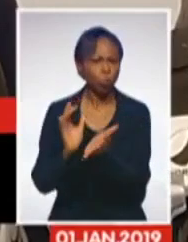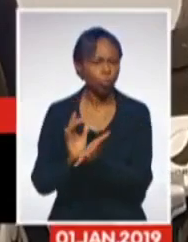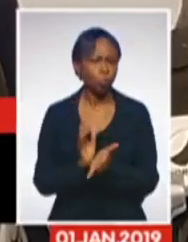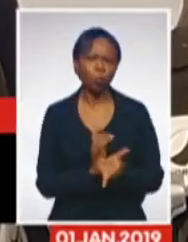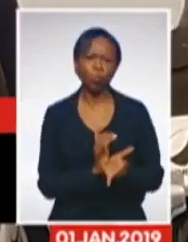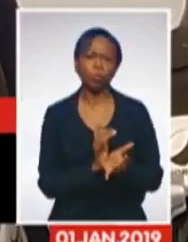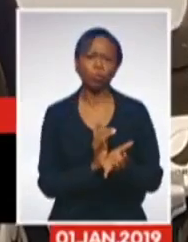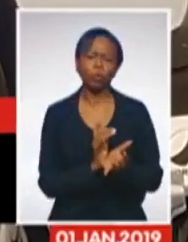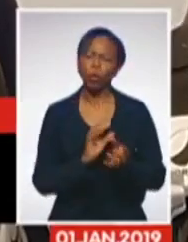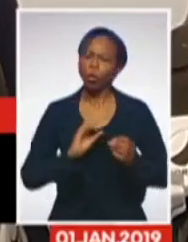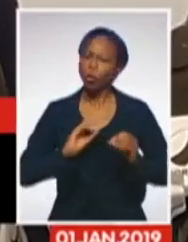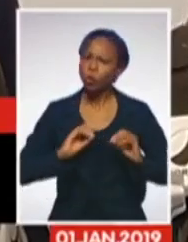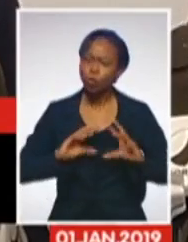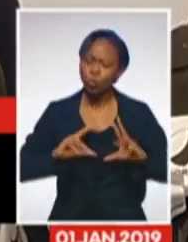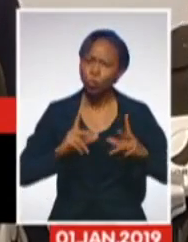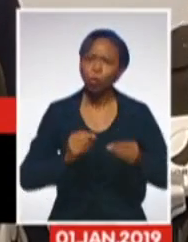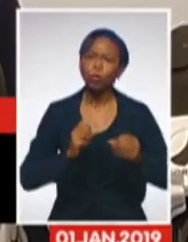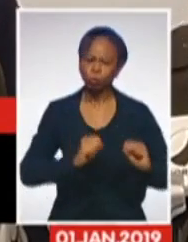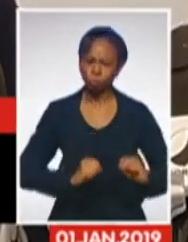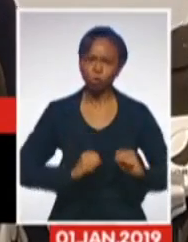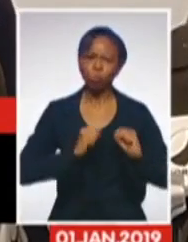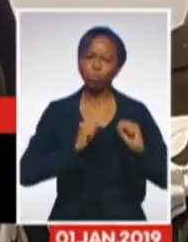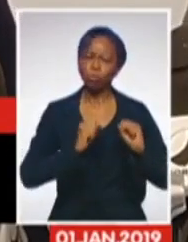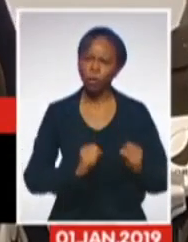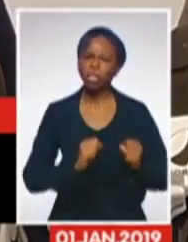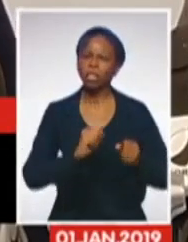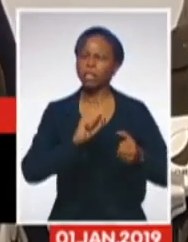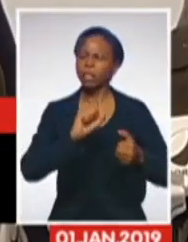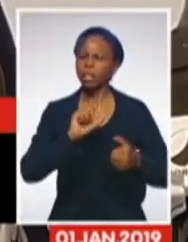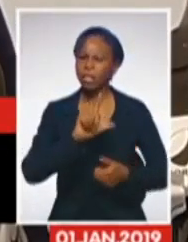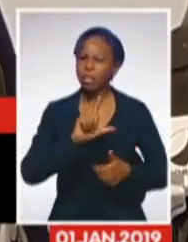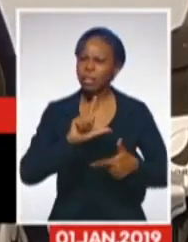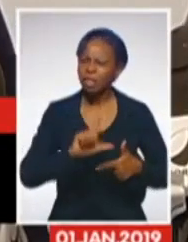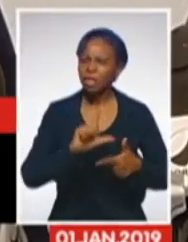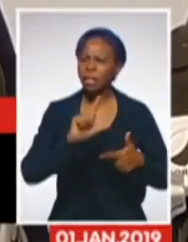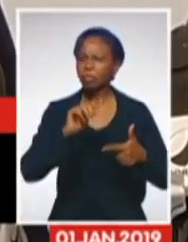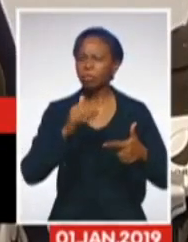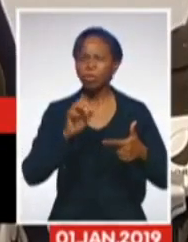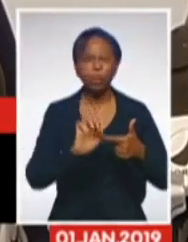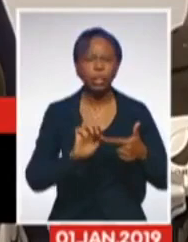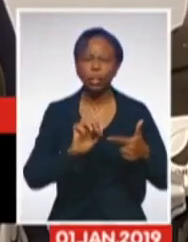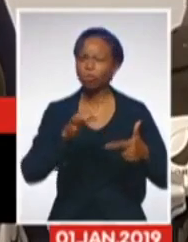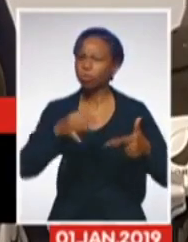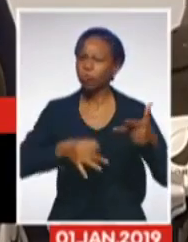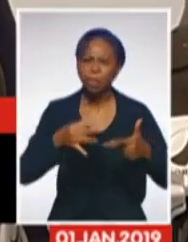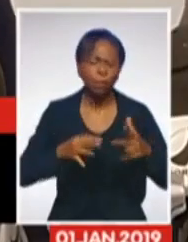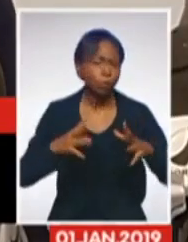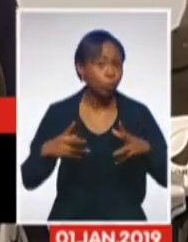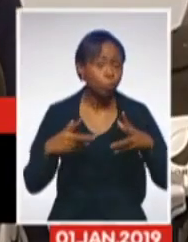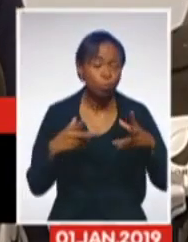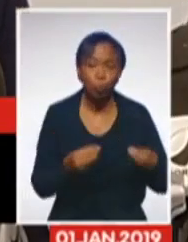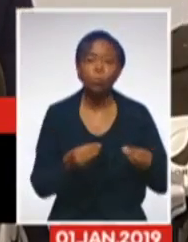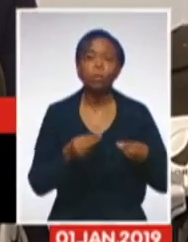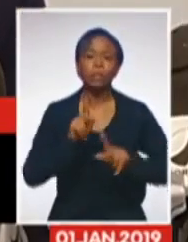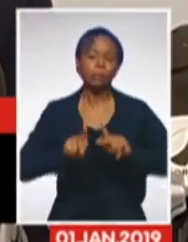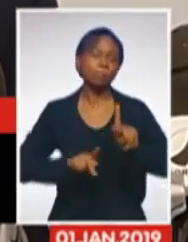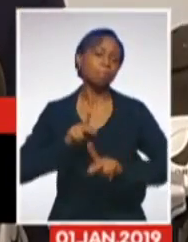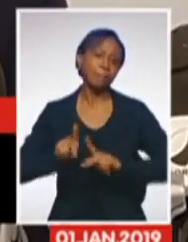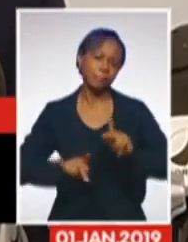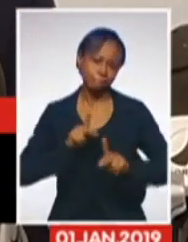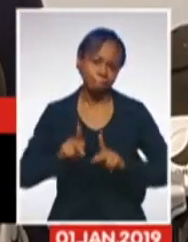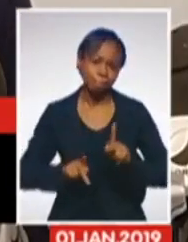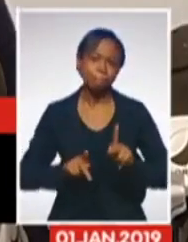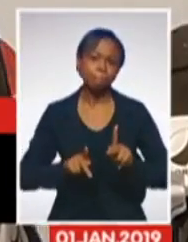poderes, todos os cidadãos e cidadãs, sem distinção. Espero